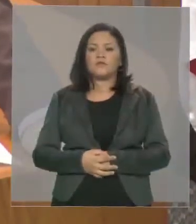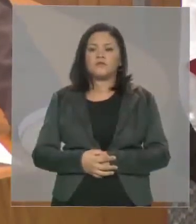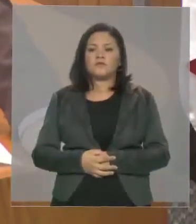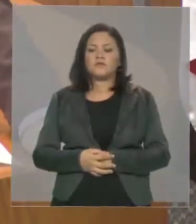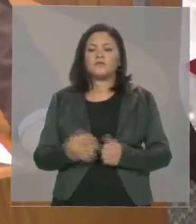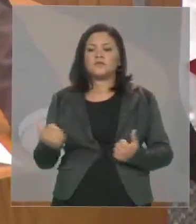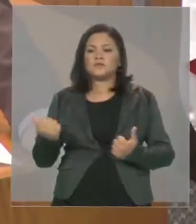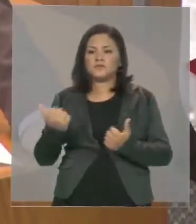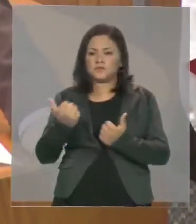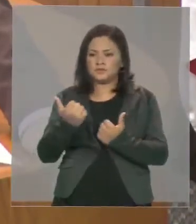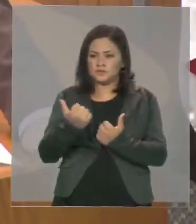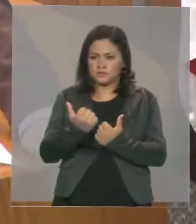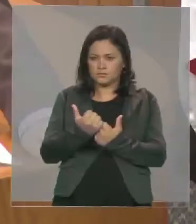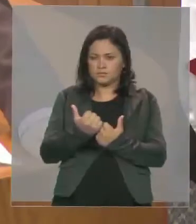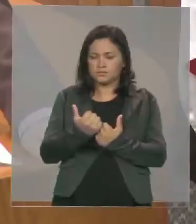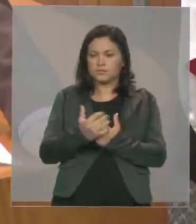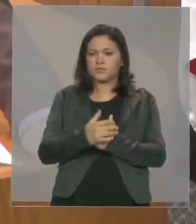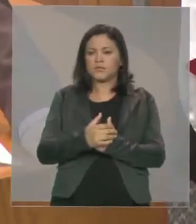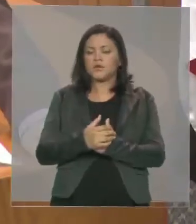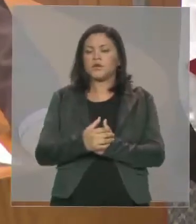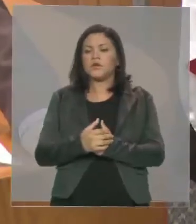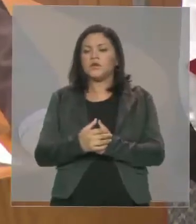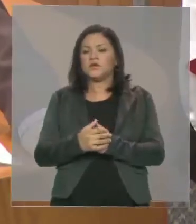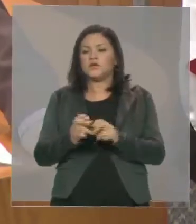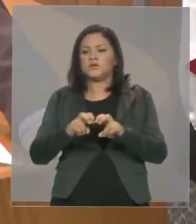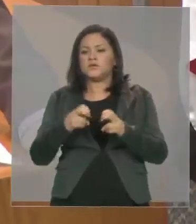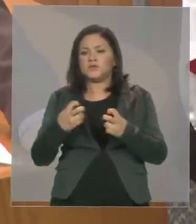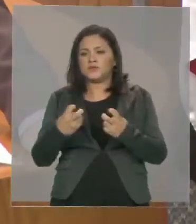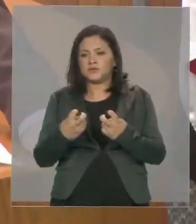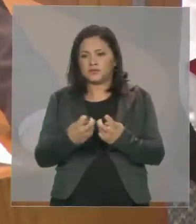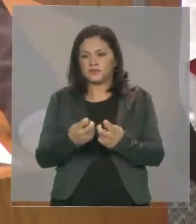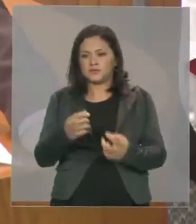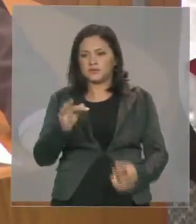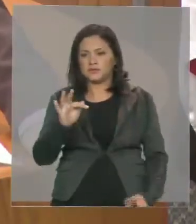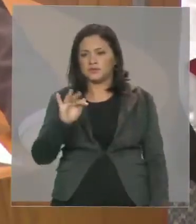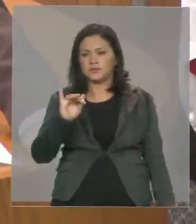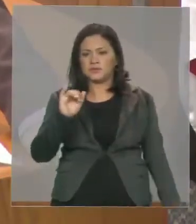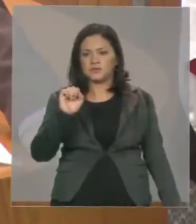comissão fiscal do Conselho Fiscal